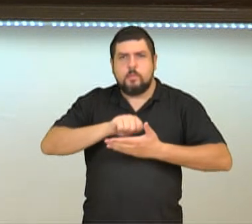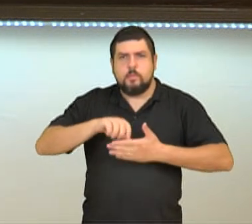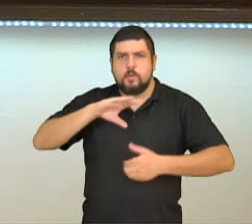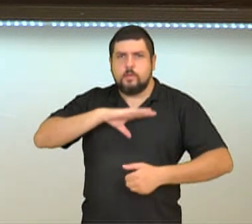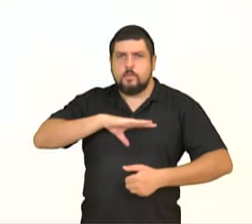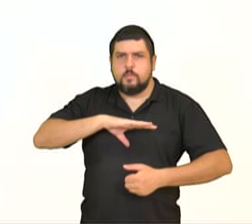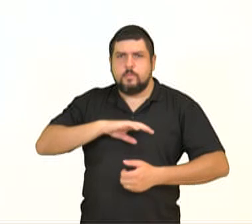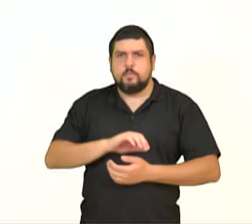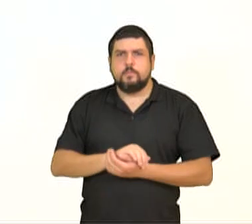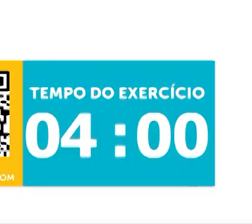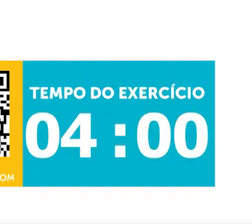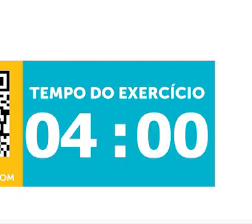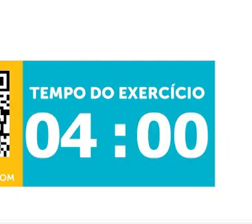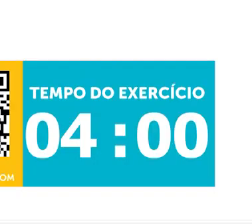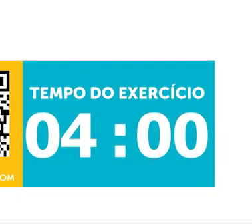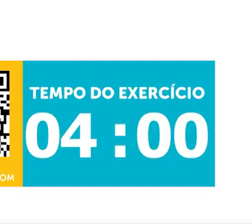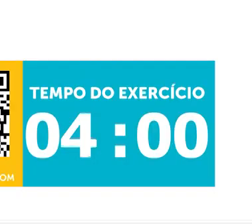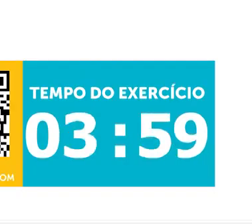língua portuguesa.